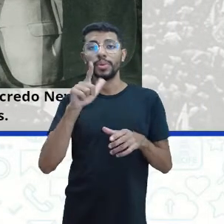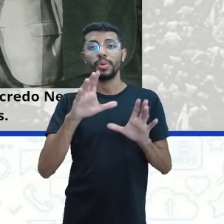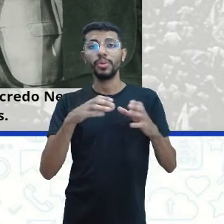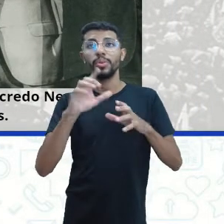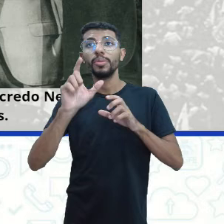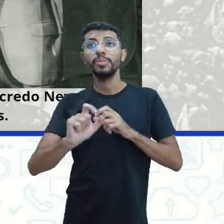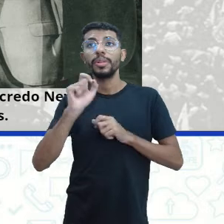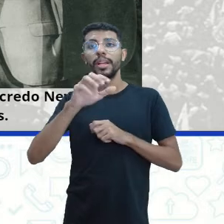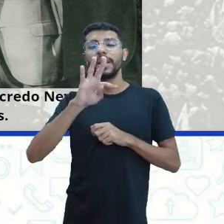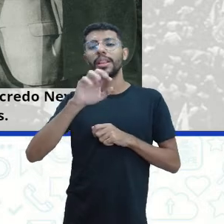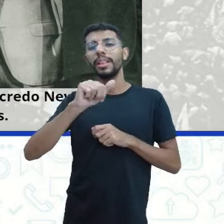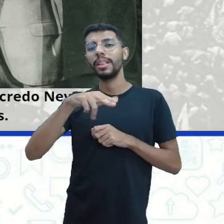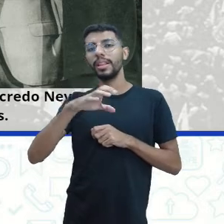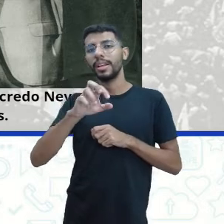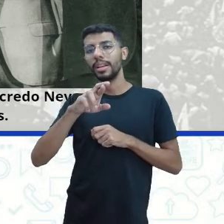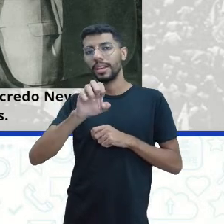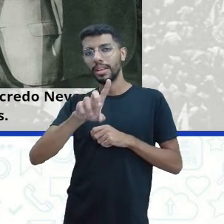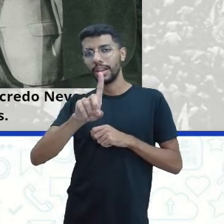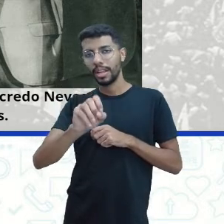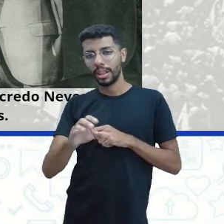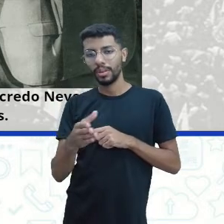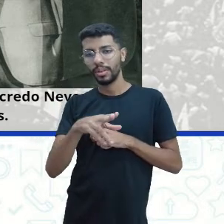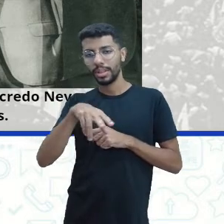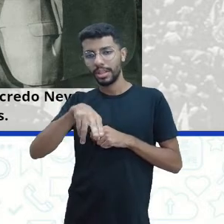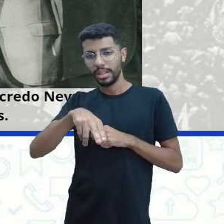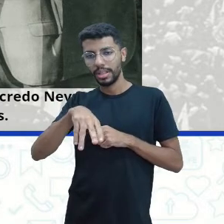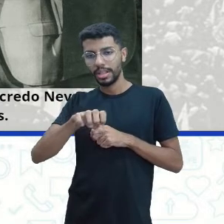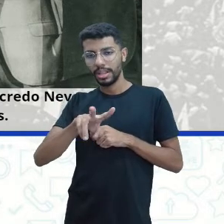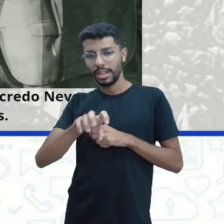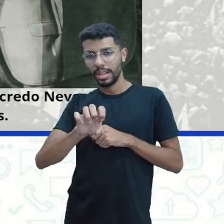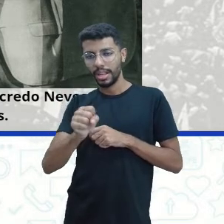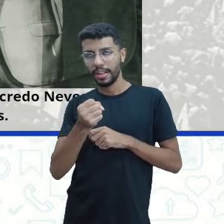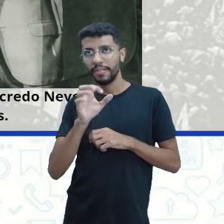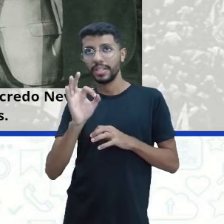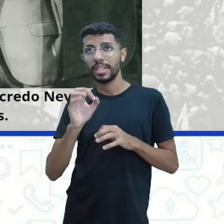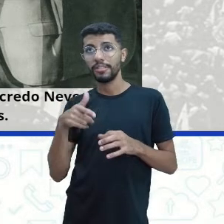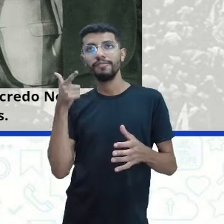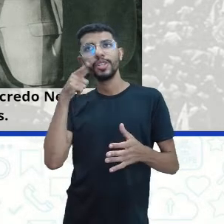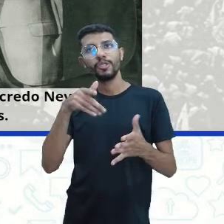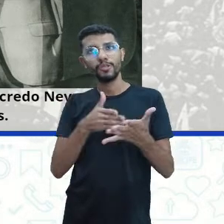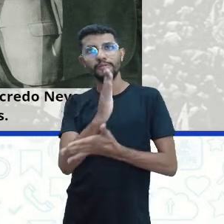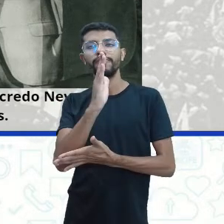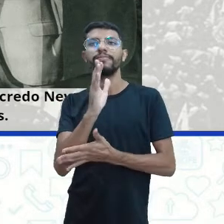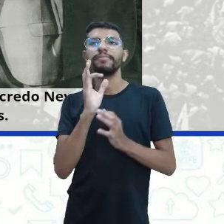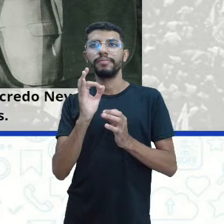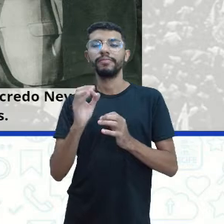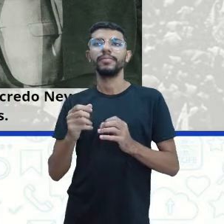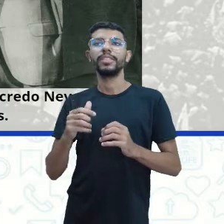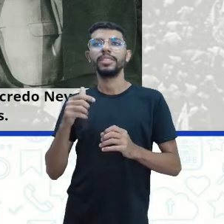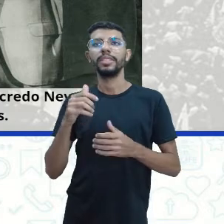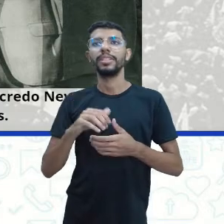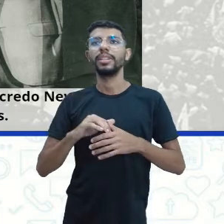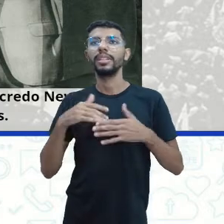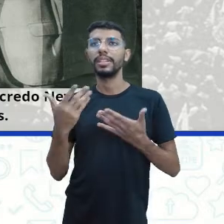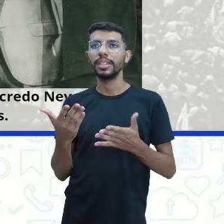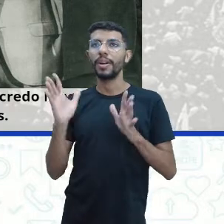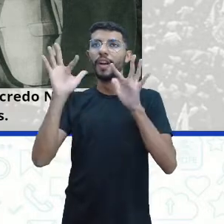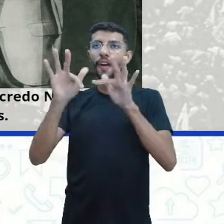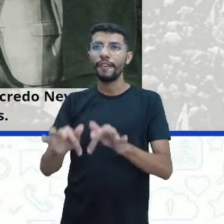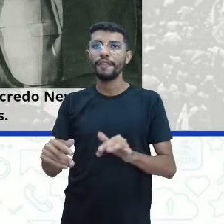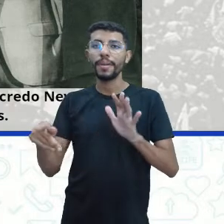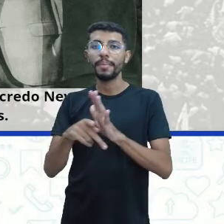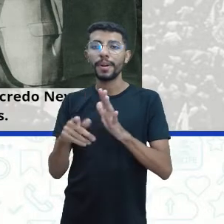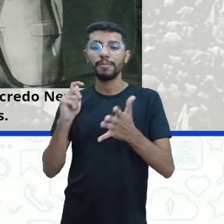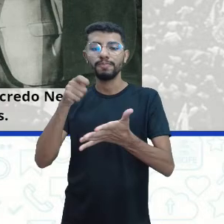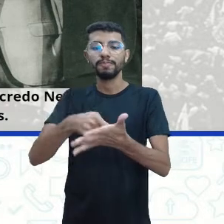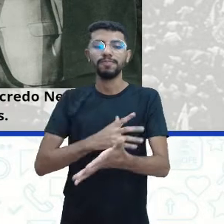que tiveram uma trajetória junto ao movimento democrático brasileiro, enfim, contra a ditadura militar e marca o fim da ditadura